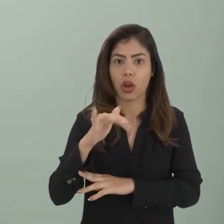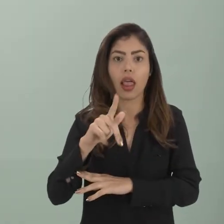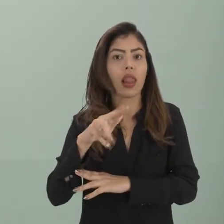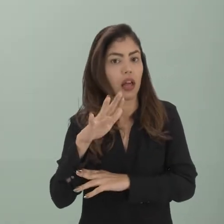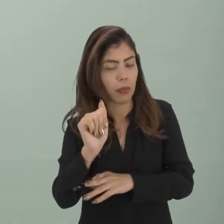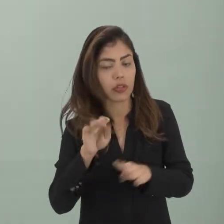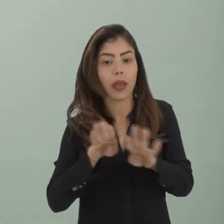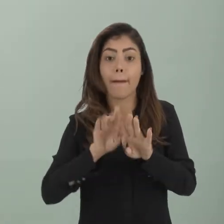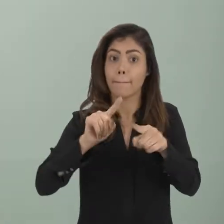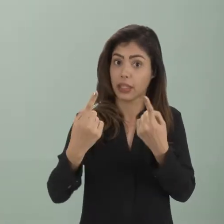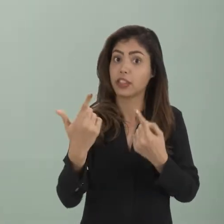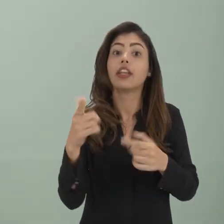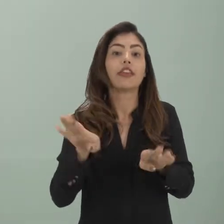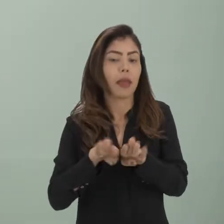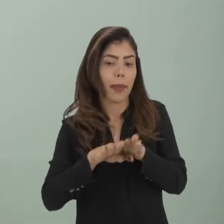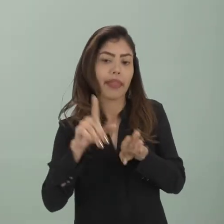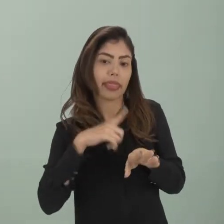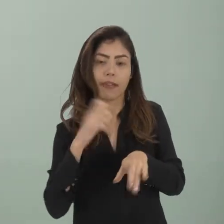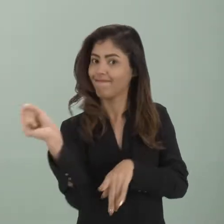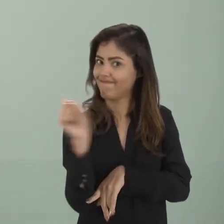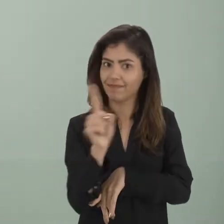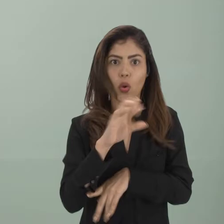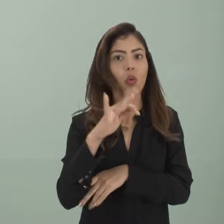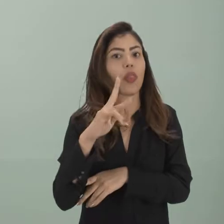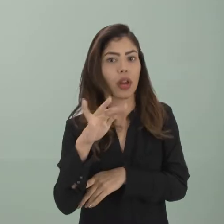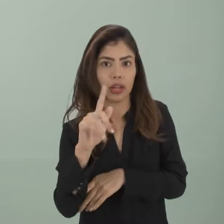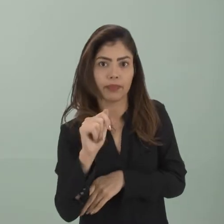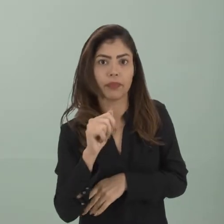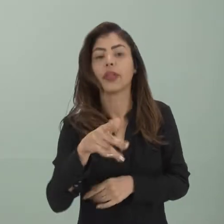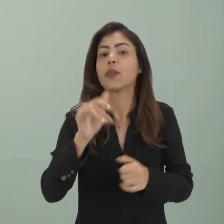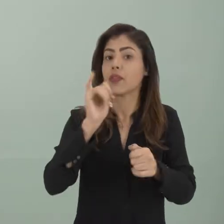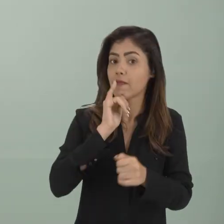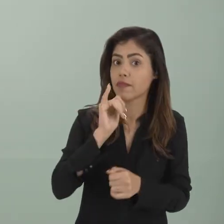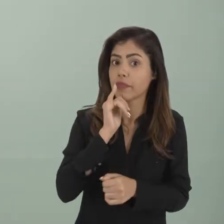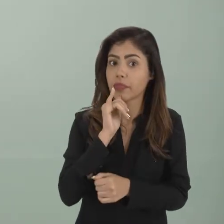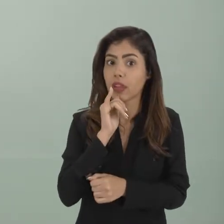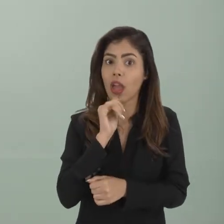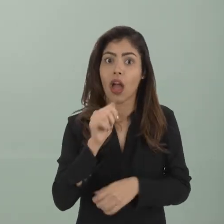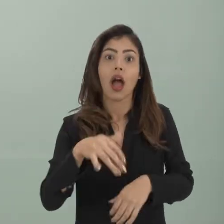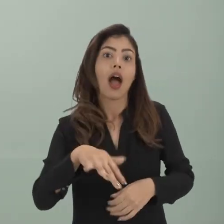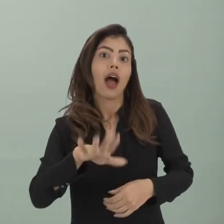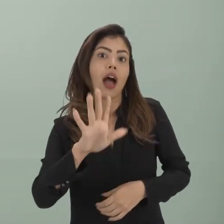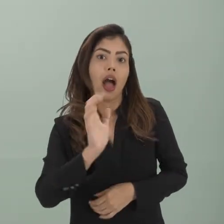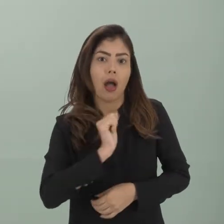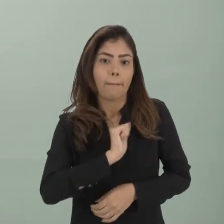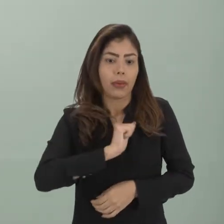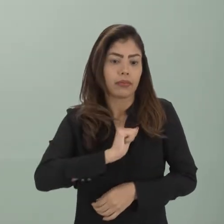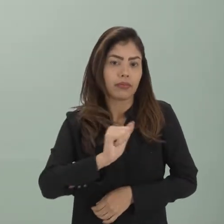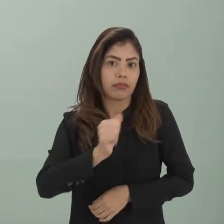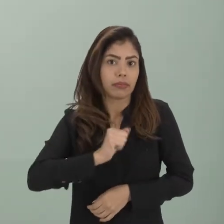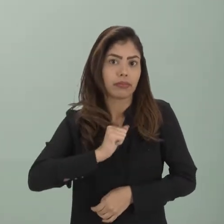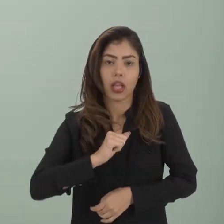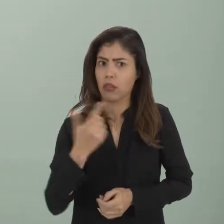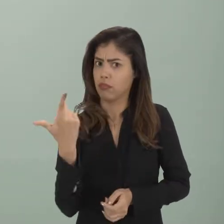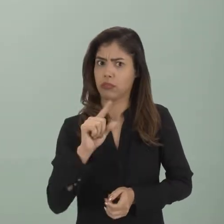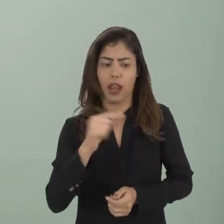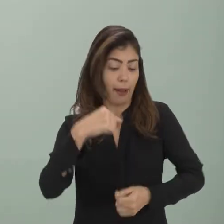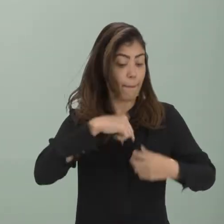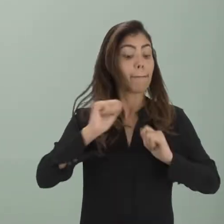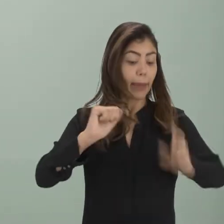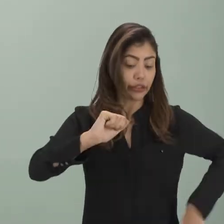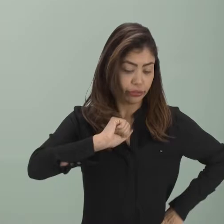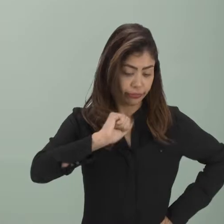não controlamos. Por exemplo, nós não conseguimos controlar o batimento do nosso coração. Ele é um